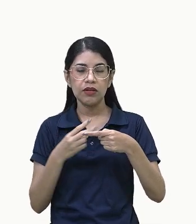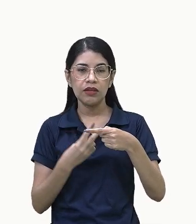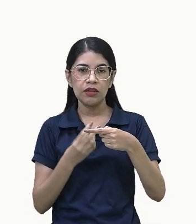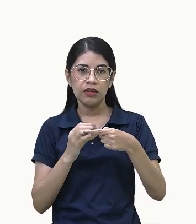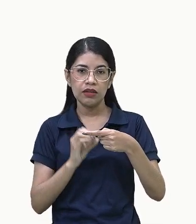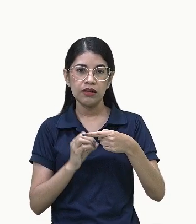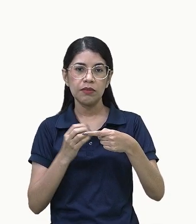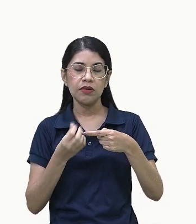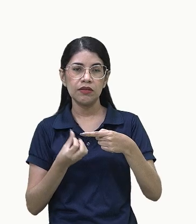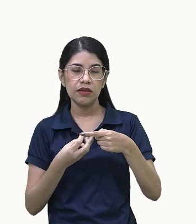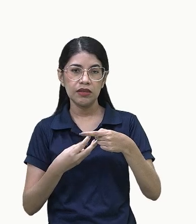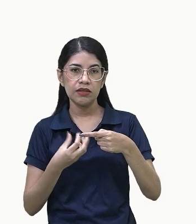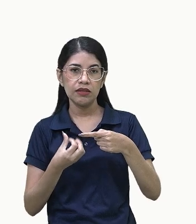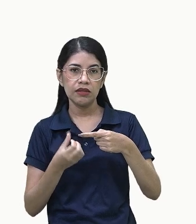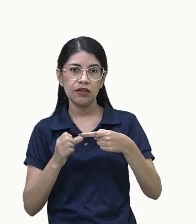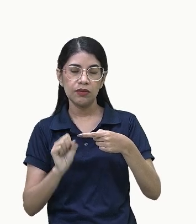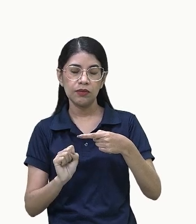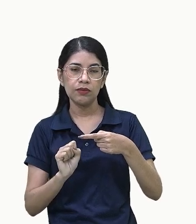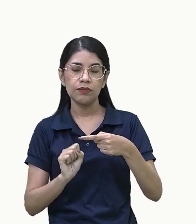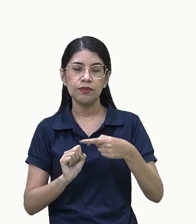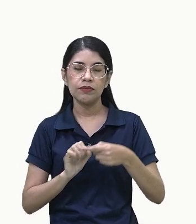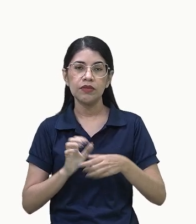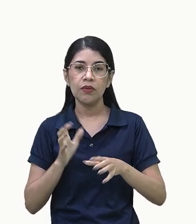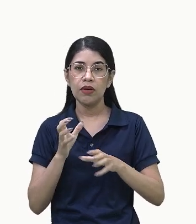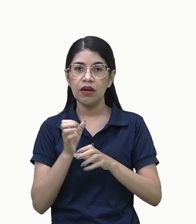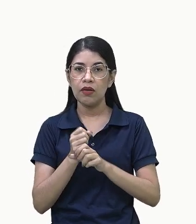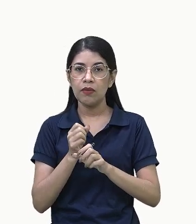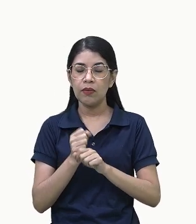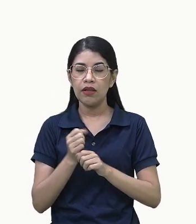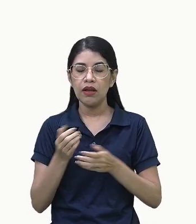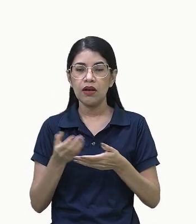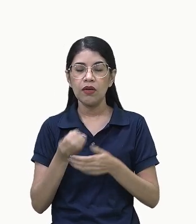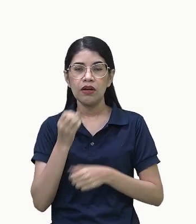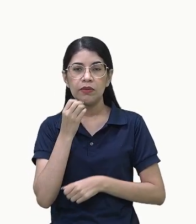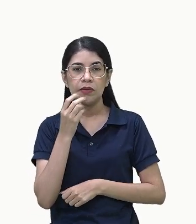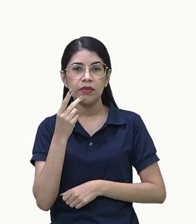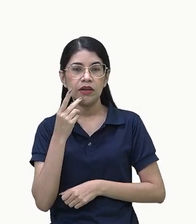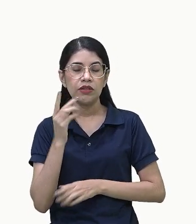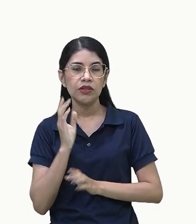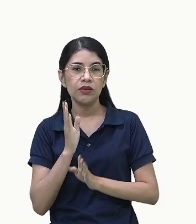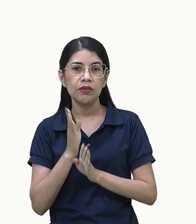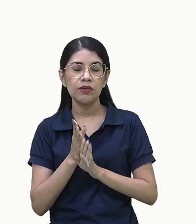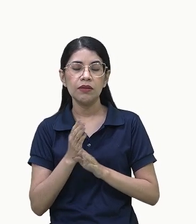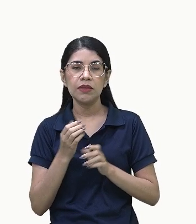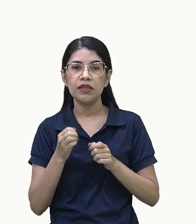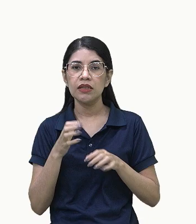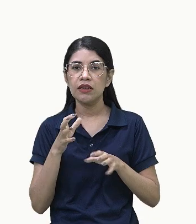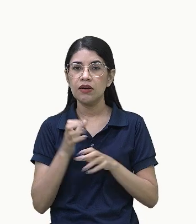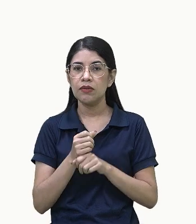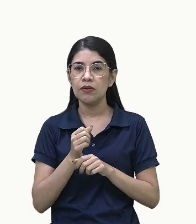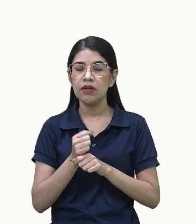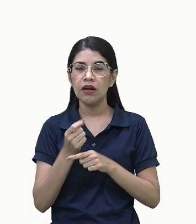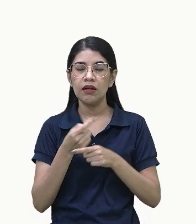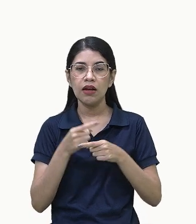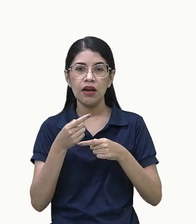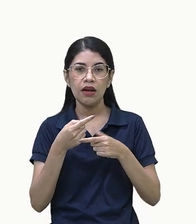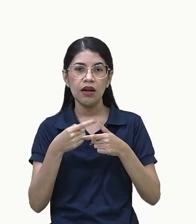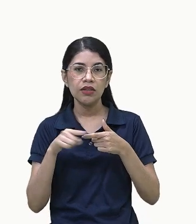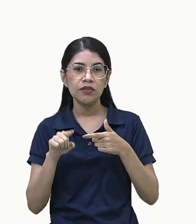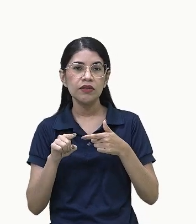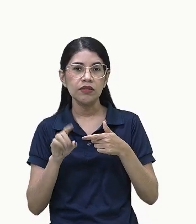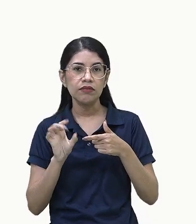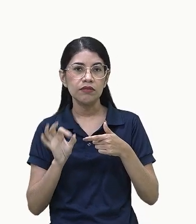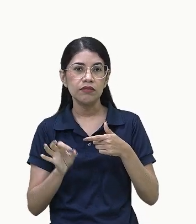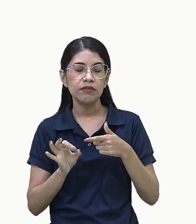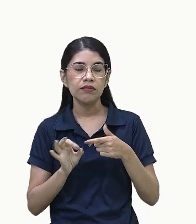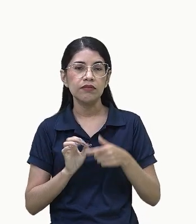Então, pessoal, para a gente considerar ou calcular essa probabilidade, basta resolver essa divisão. Basta, né?